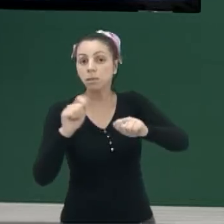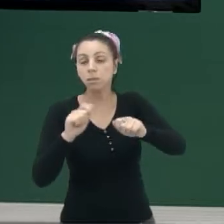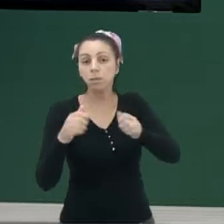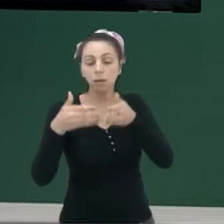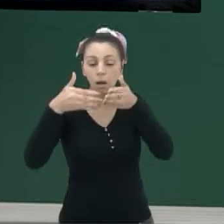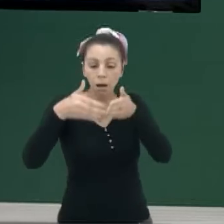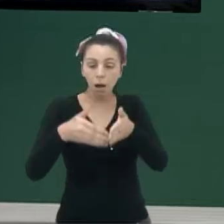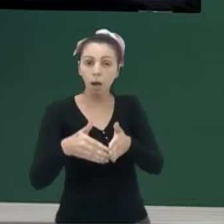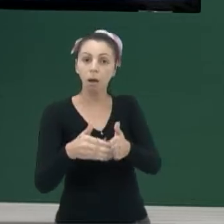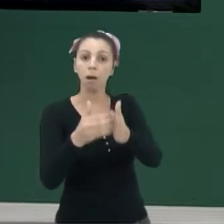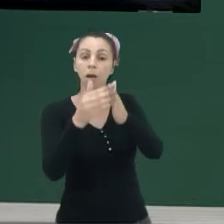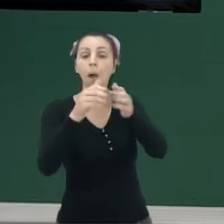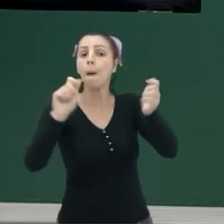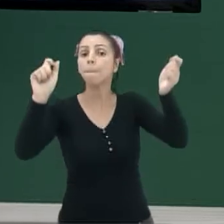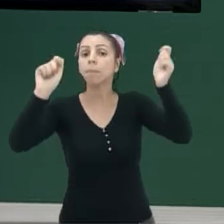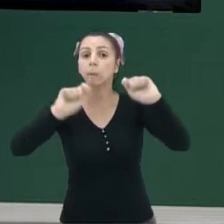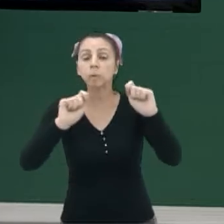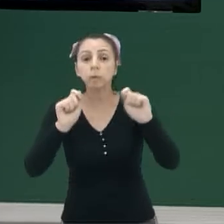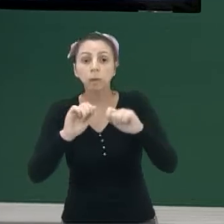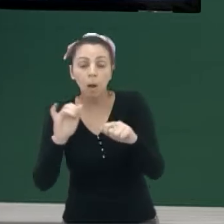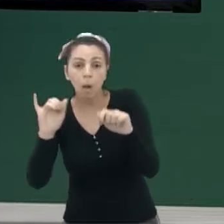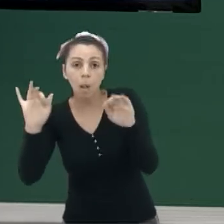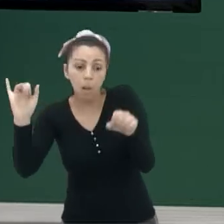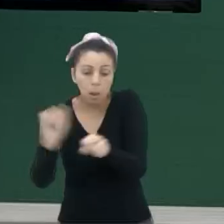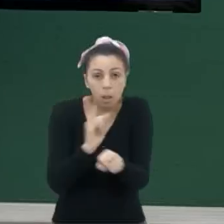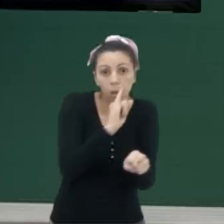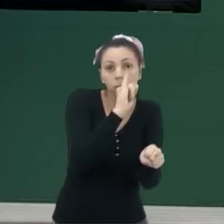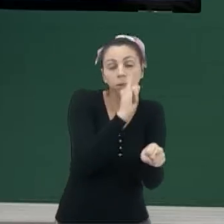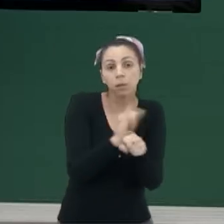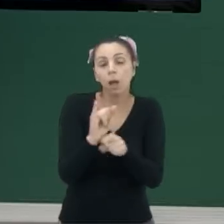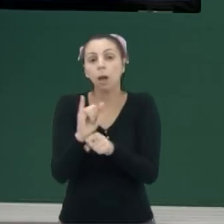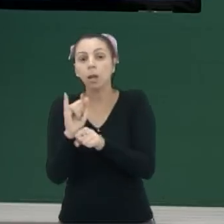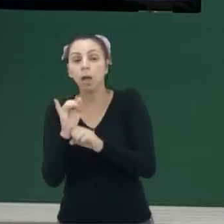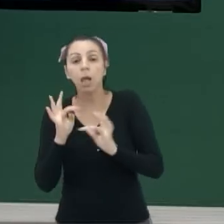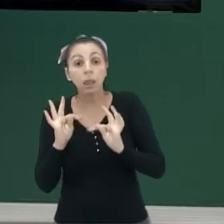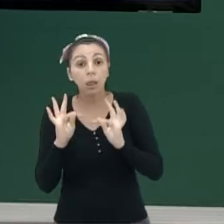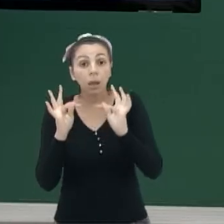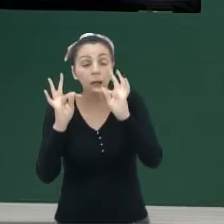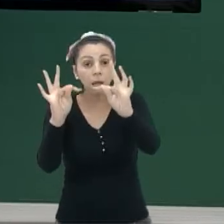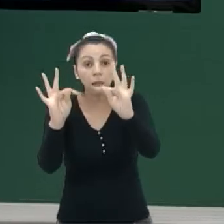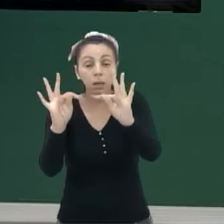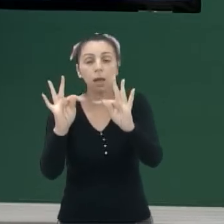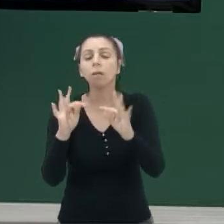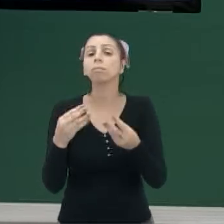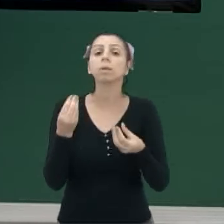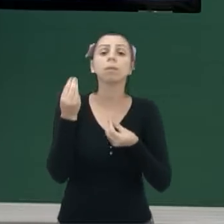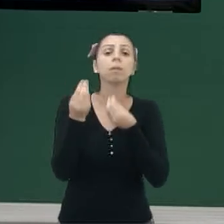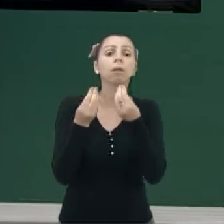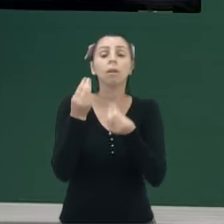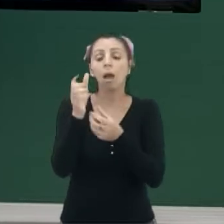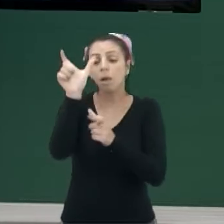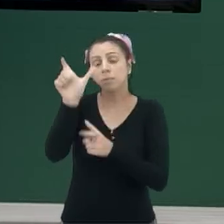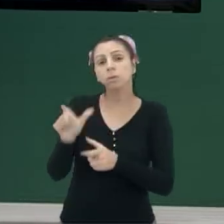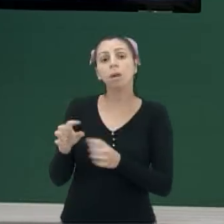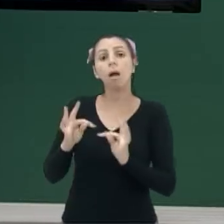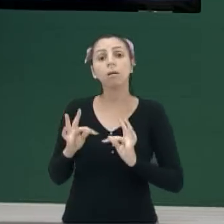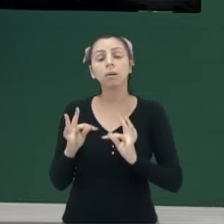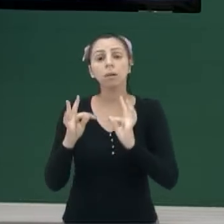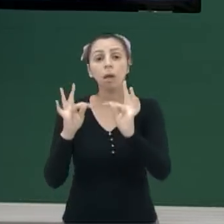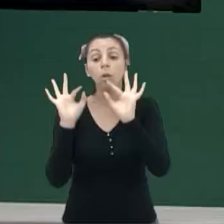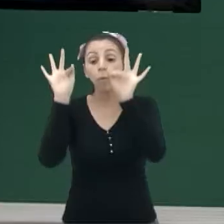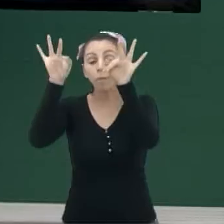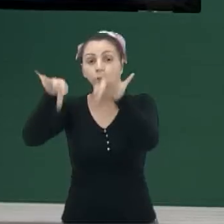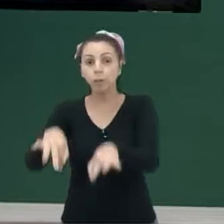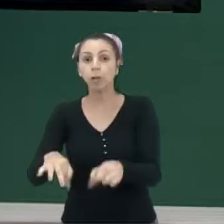a navegação ela exige vários recursos técnicos. E quem tem esses recursos técnicos no final do